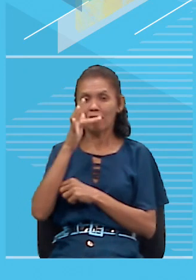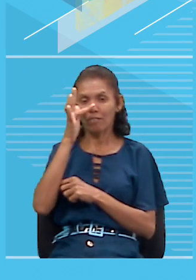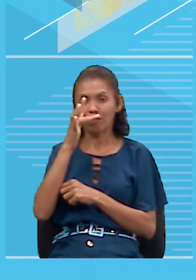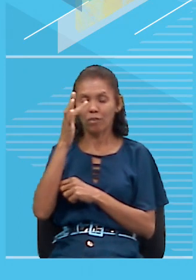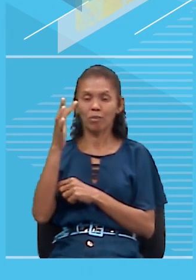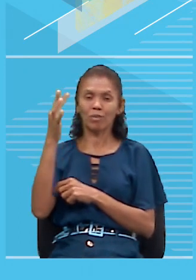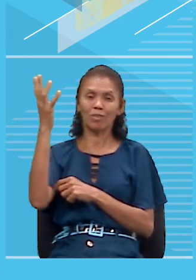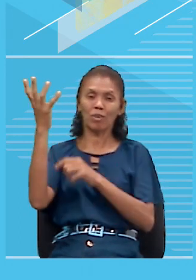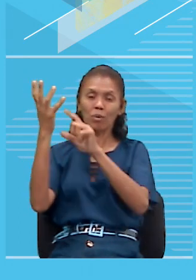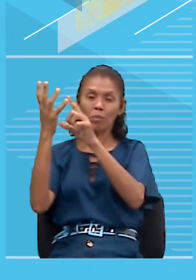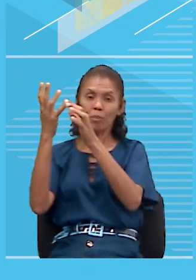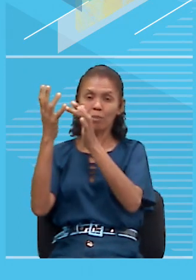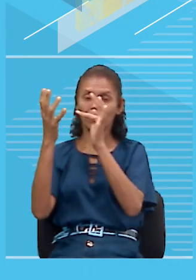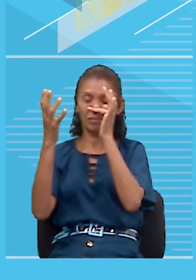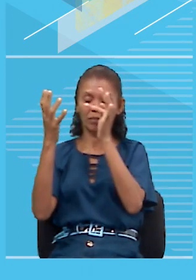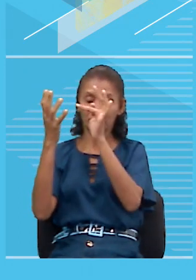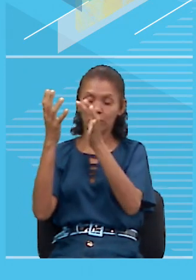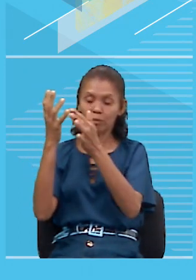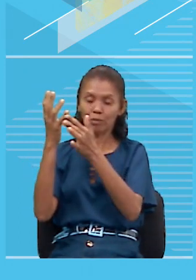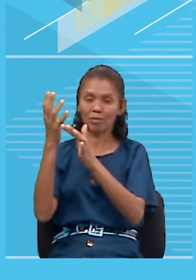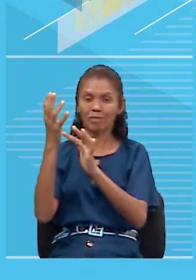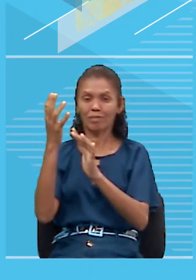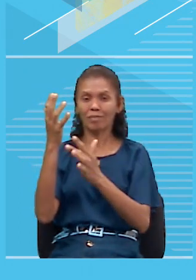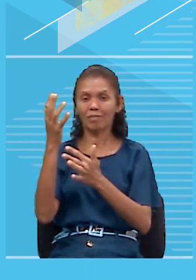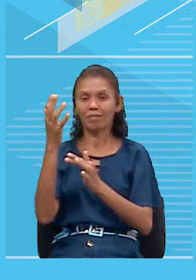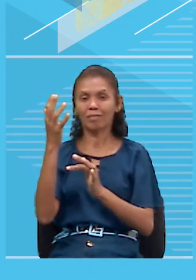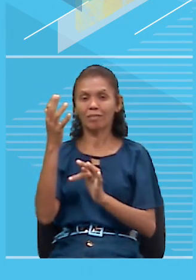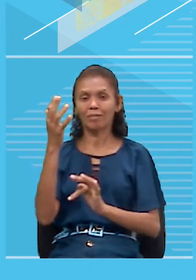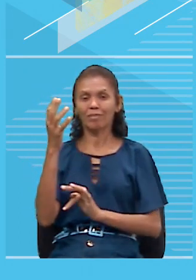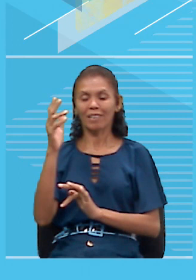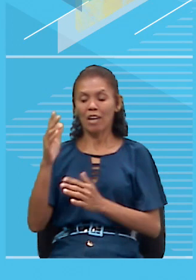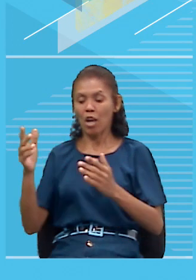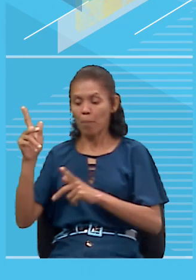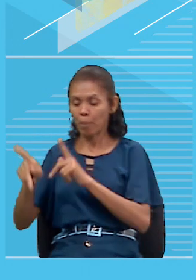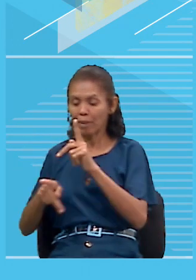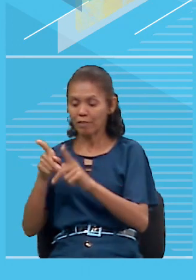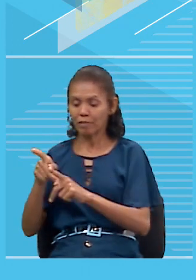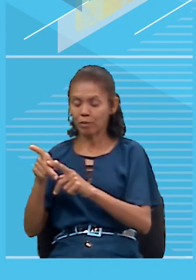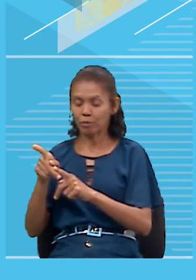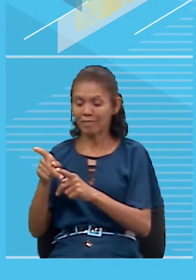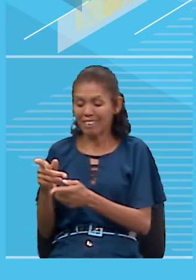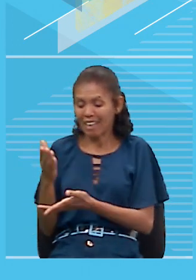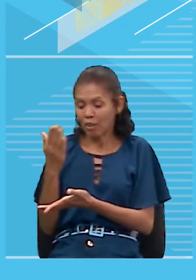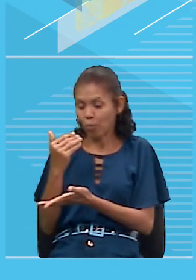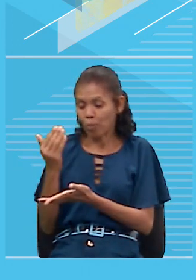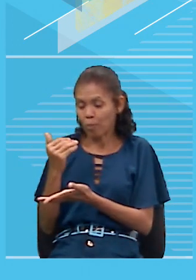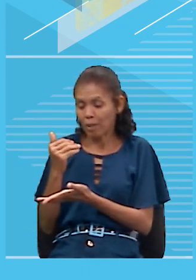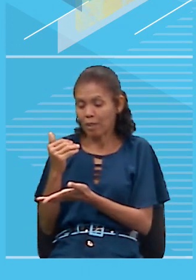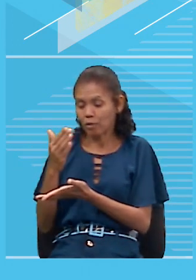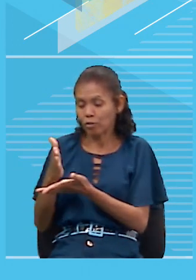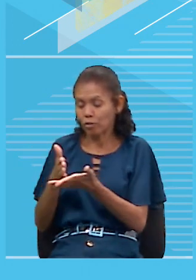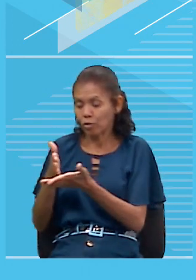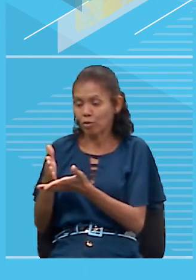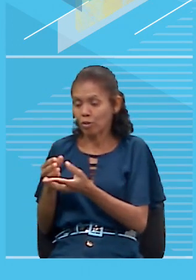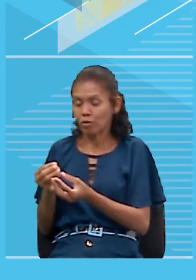Essa hora está dividindo refeições lendo livros nas praças né meu amigo cenário que vocês vão ver